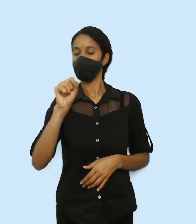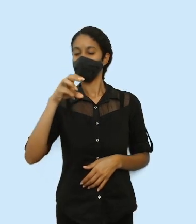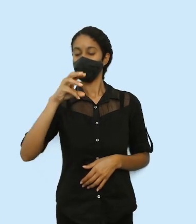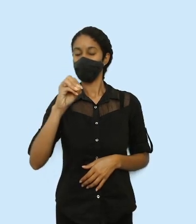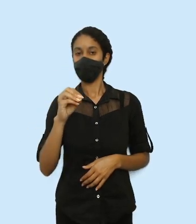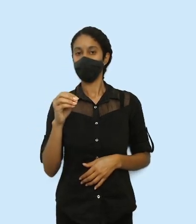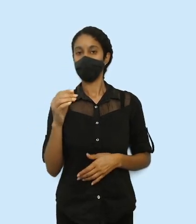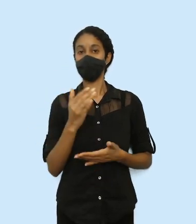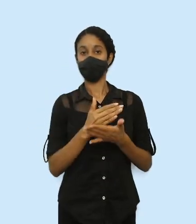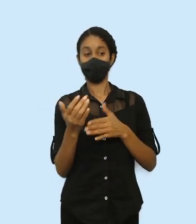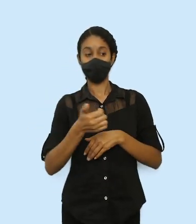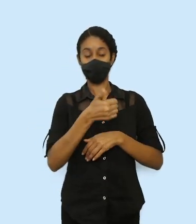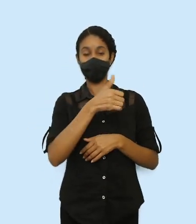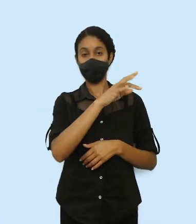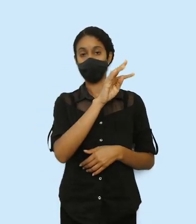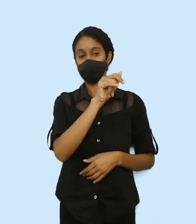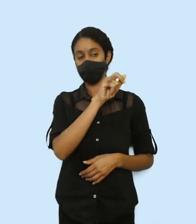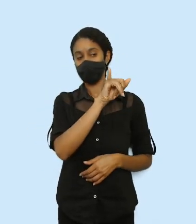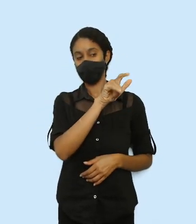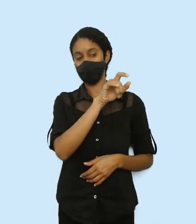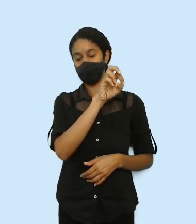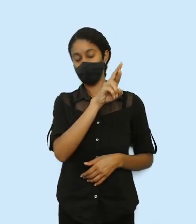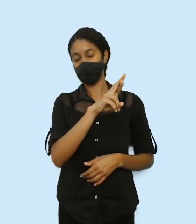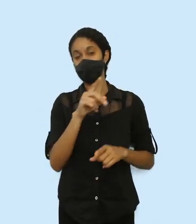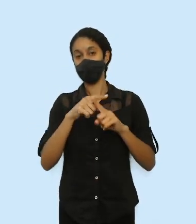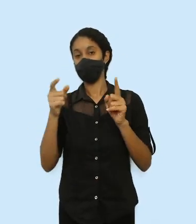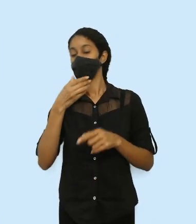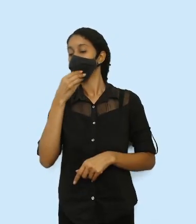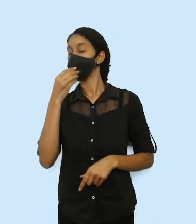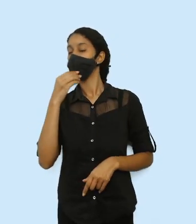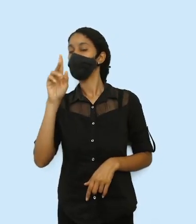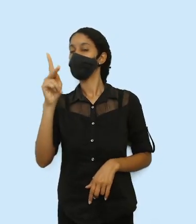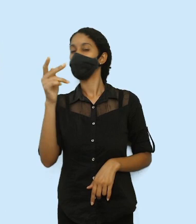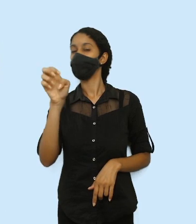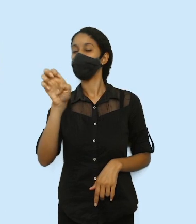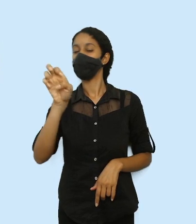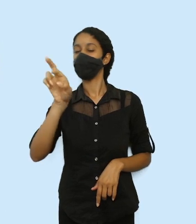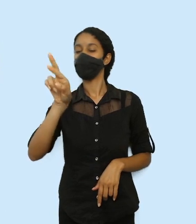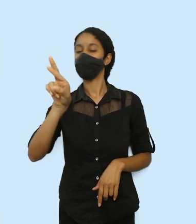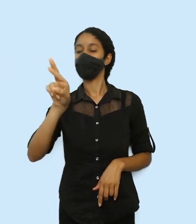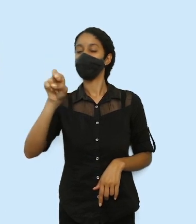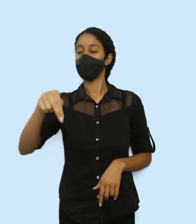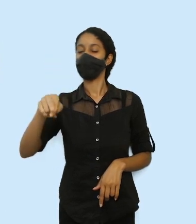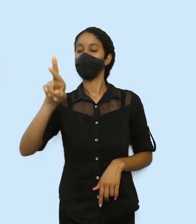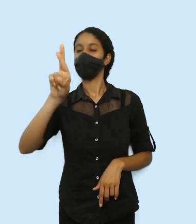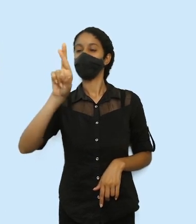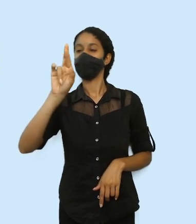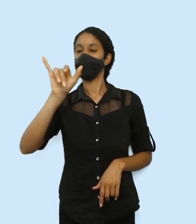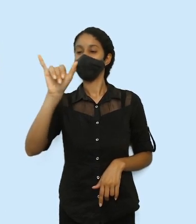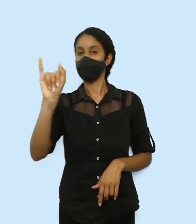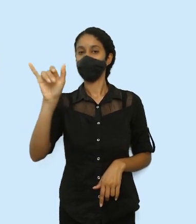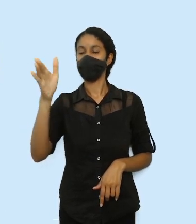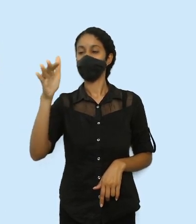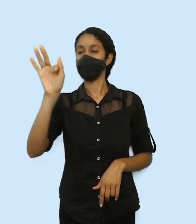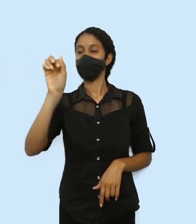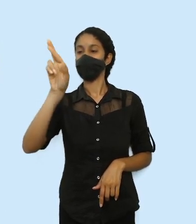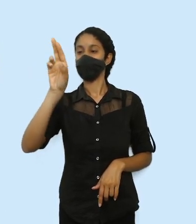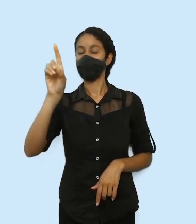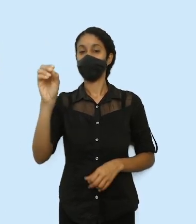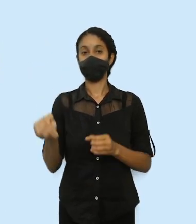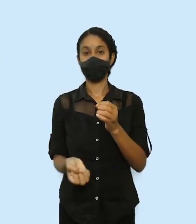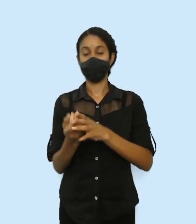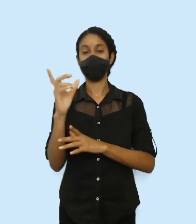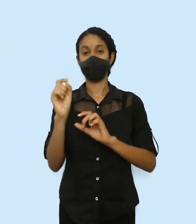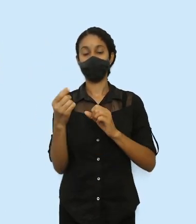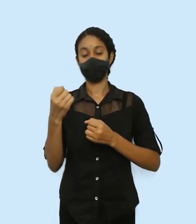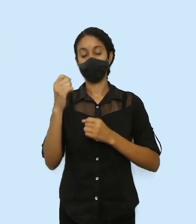do Taylorismo com o seu mentor Henry Ford na década de 20. A sua ideia foi elaborada em sua própria indústria de